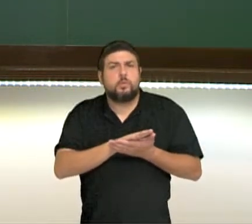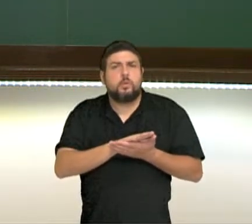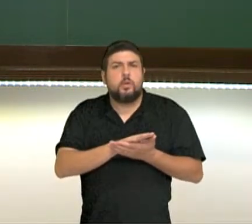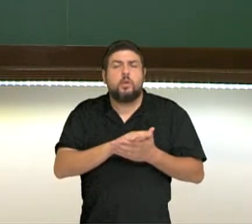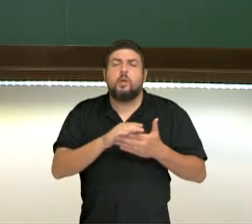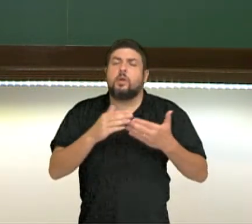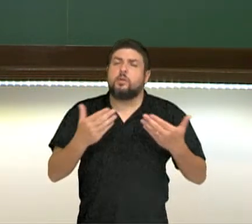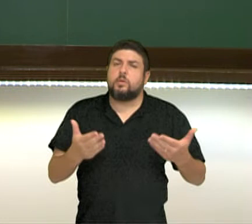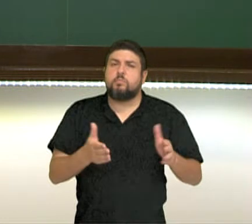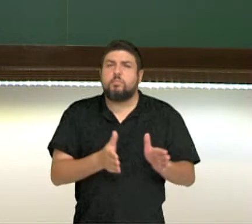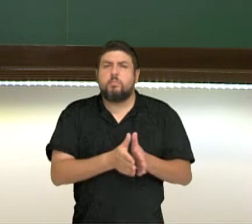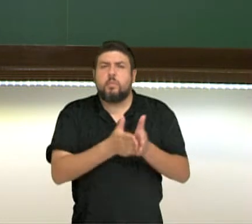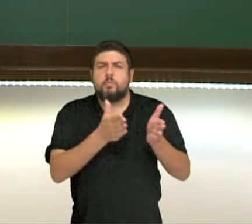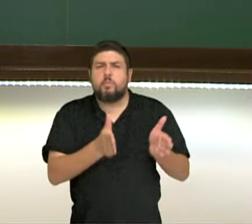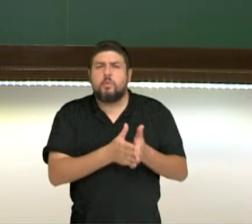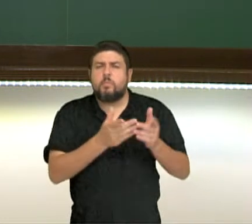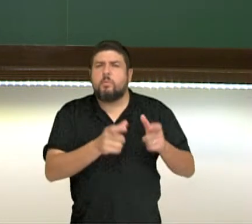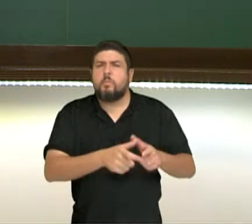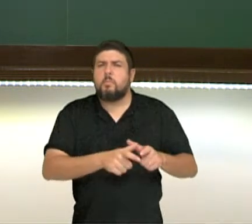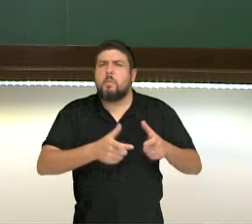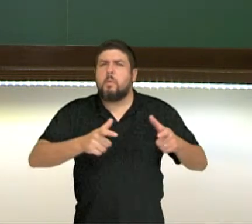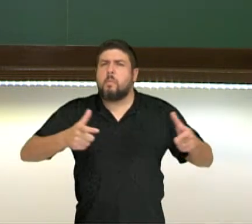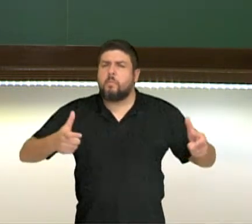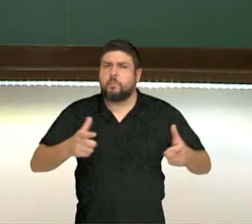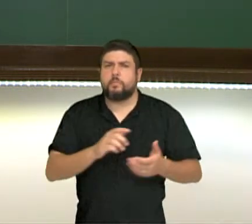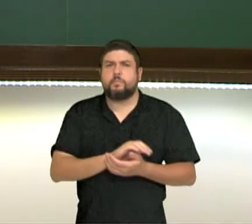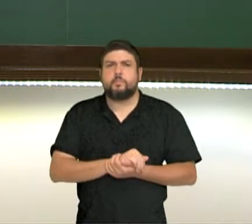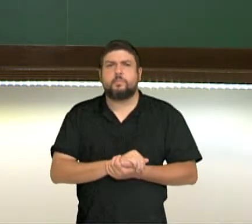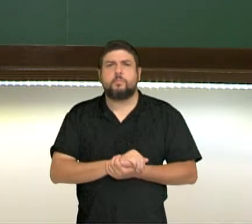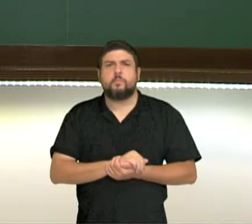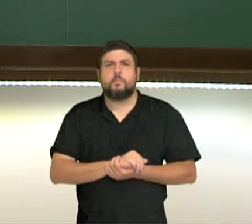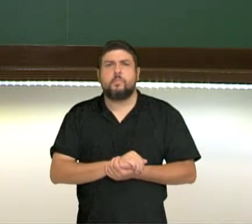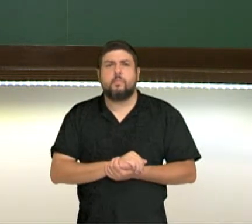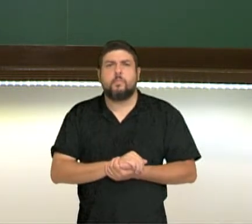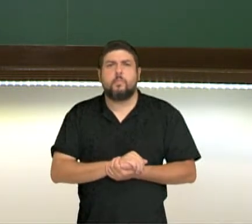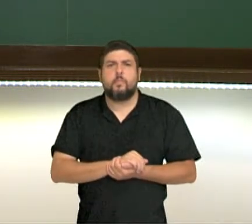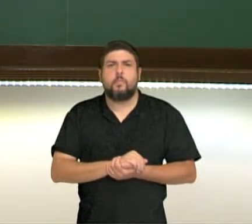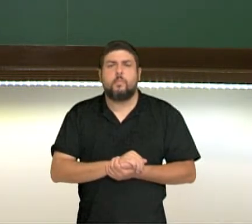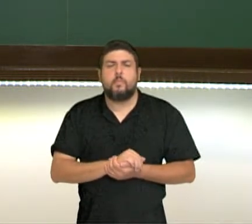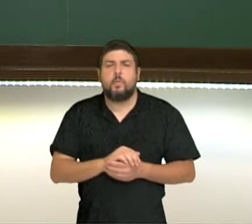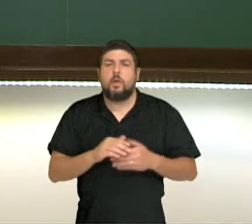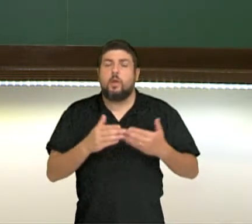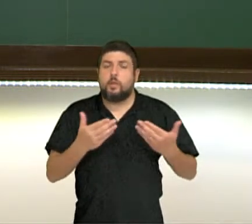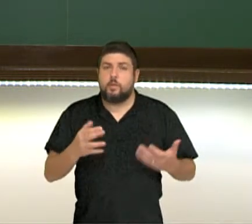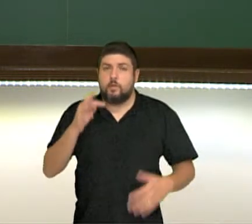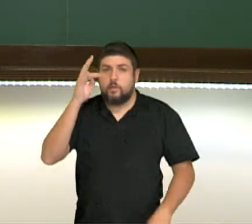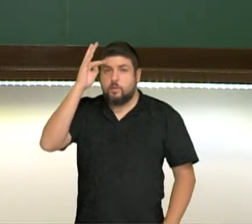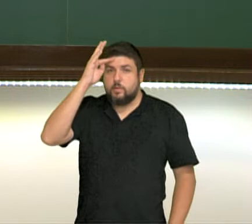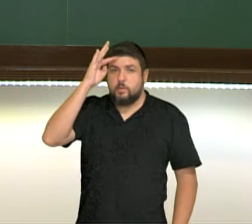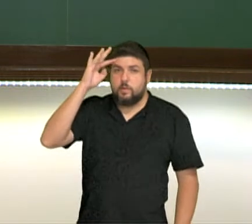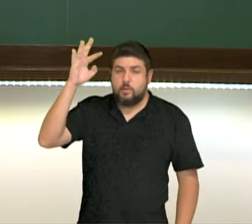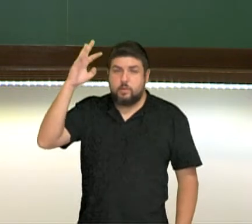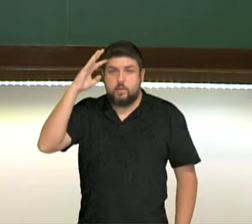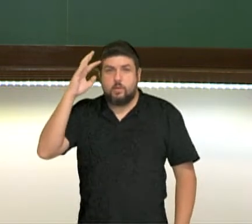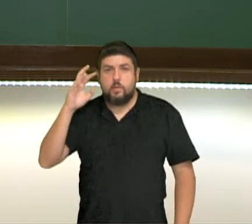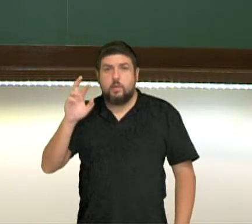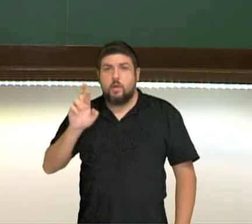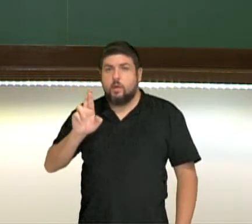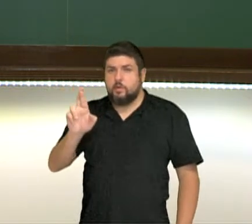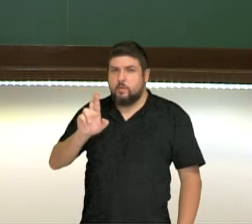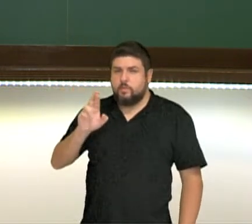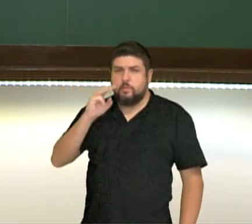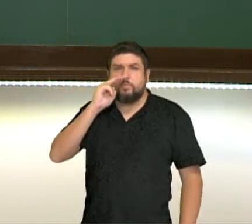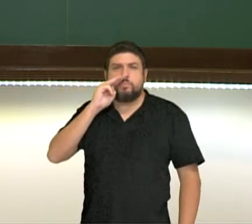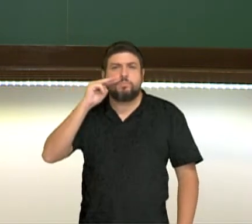aumentando nos países subdesenvolvidos tá então na teoria reformista ela joga a culpa para os